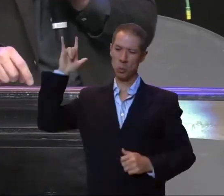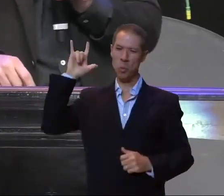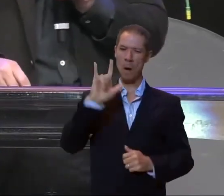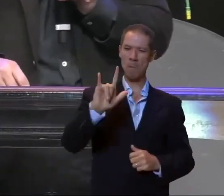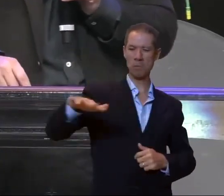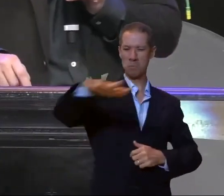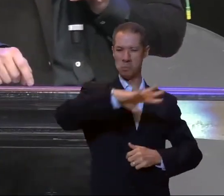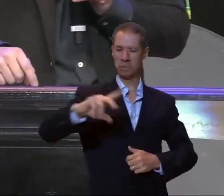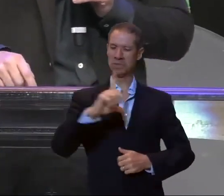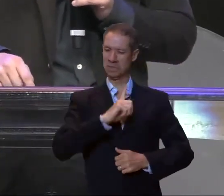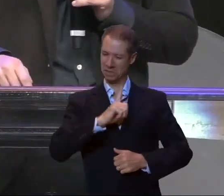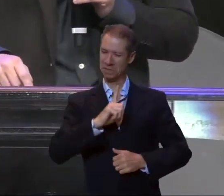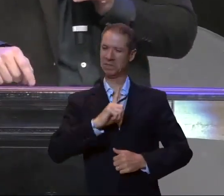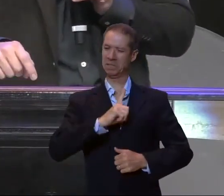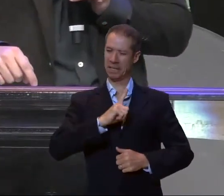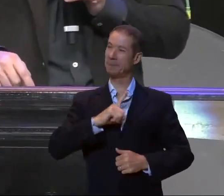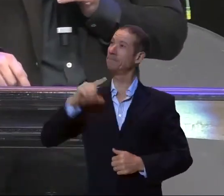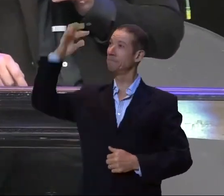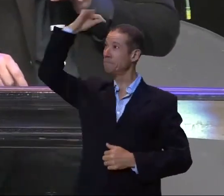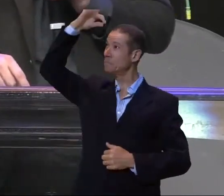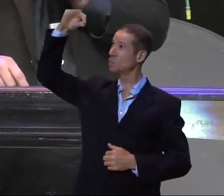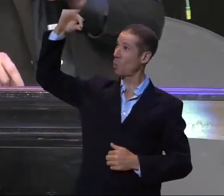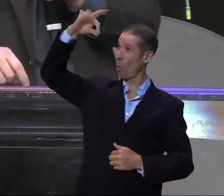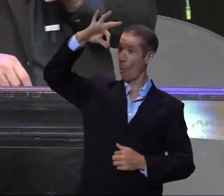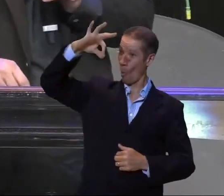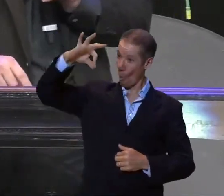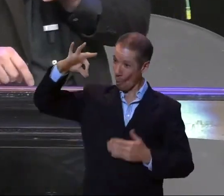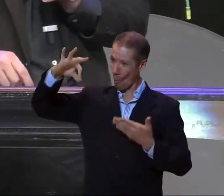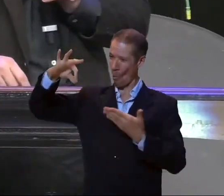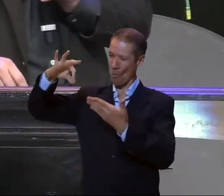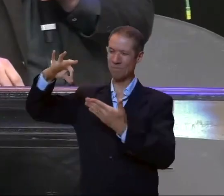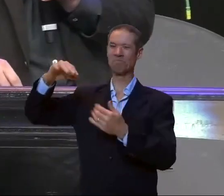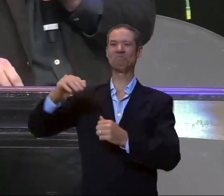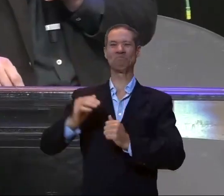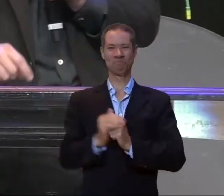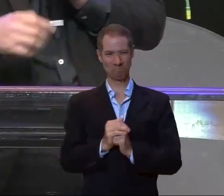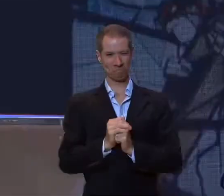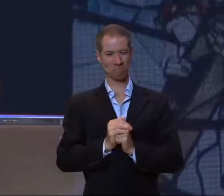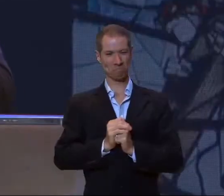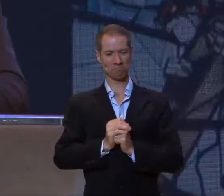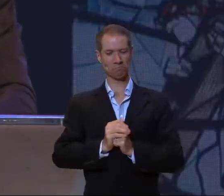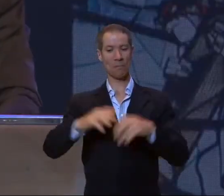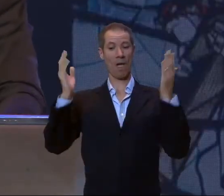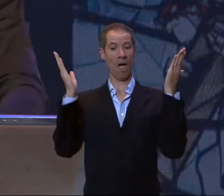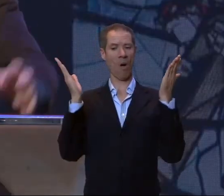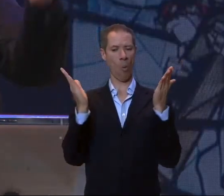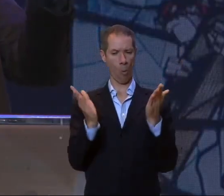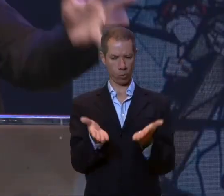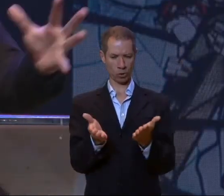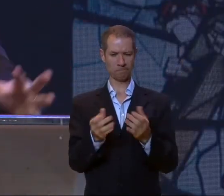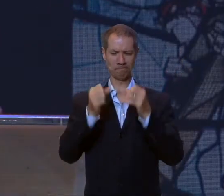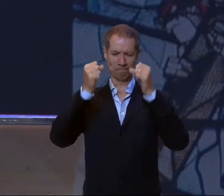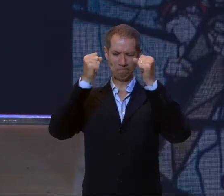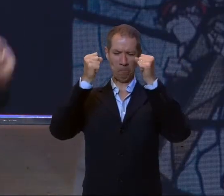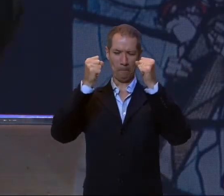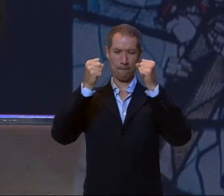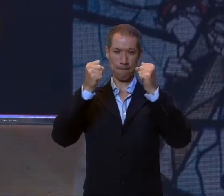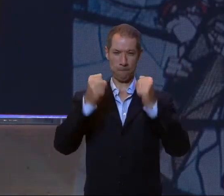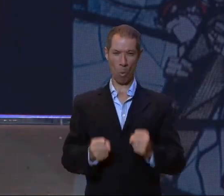vocês têm no Espírito. Quero falar hoje sobre o